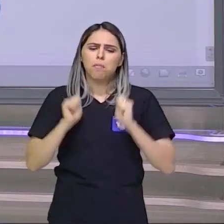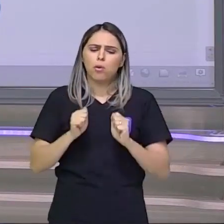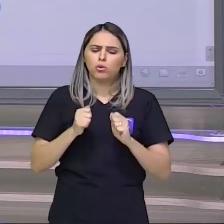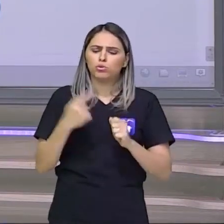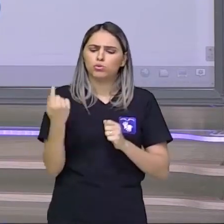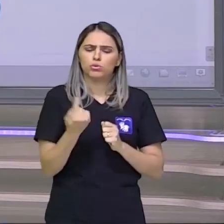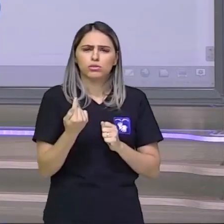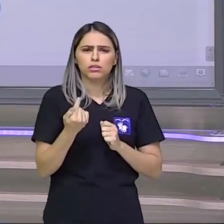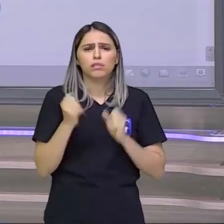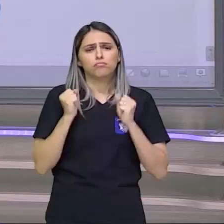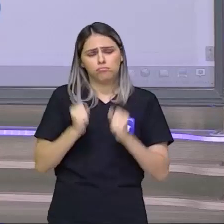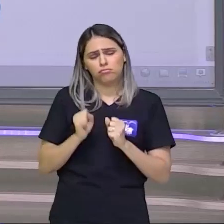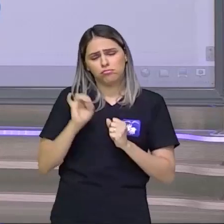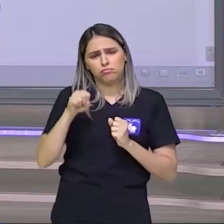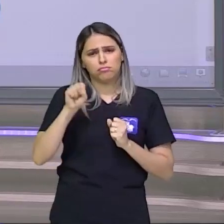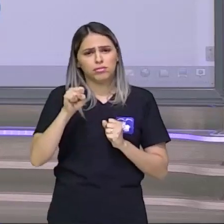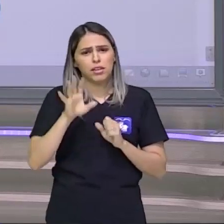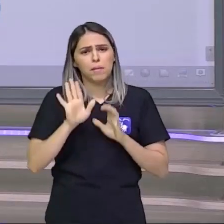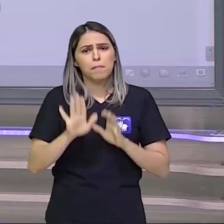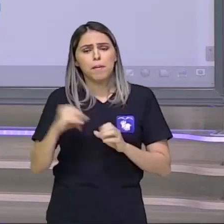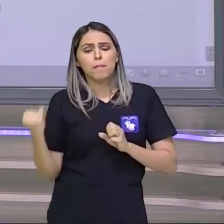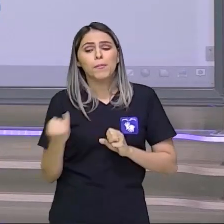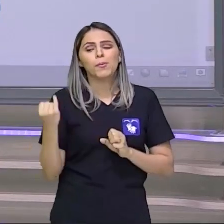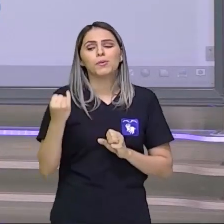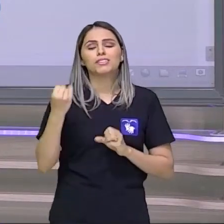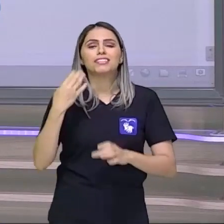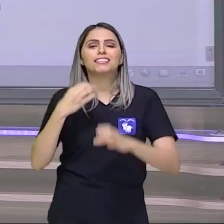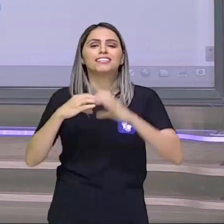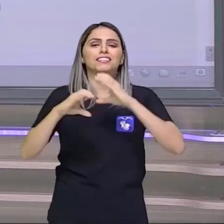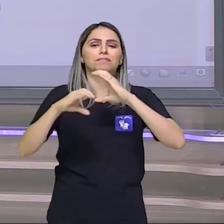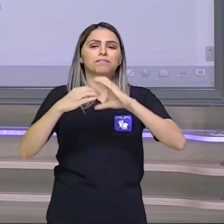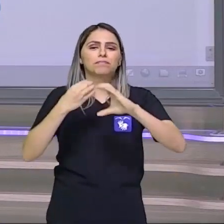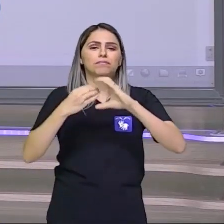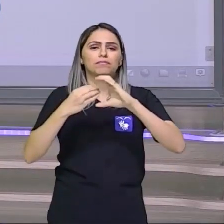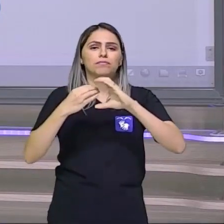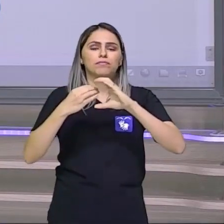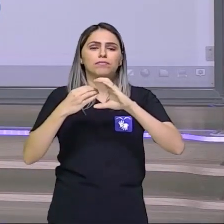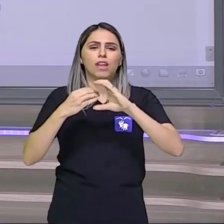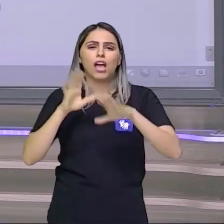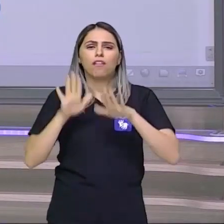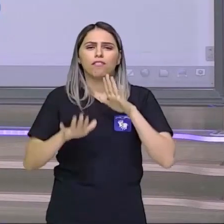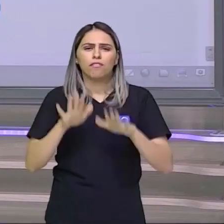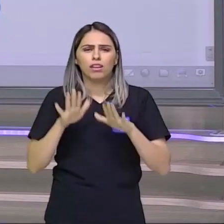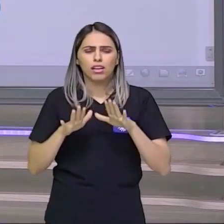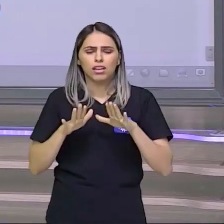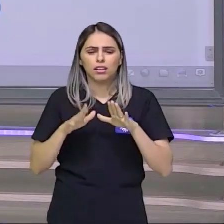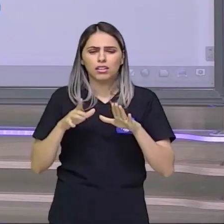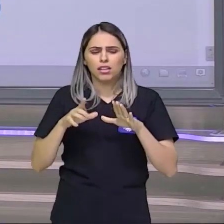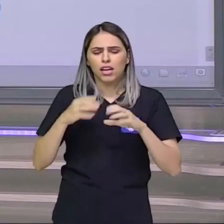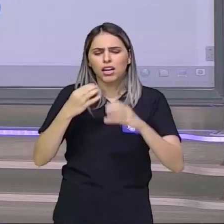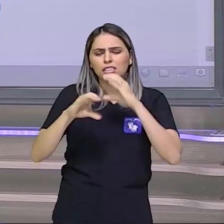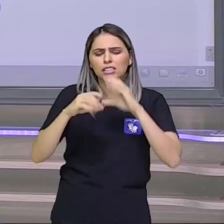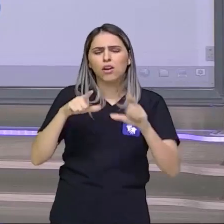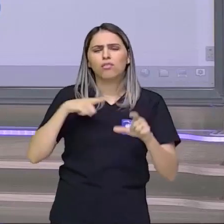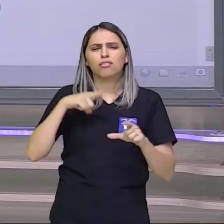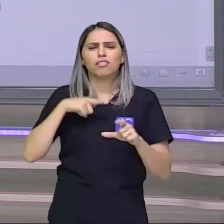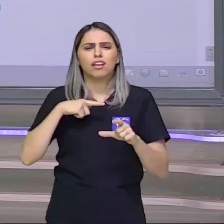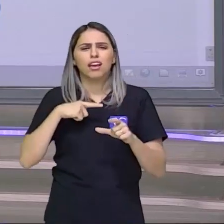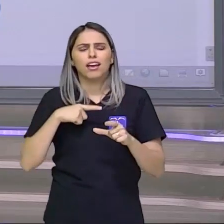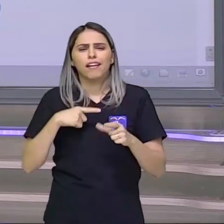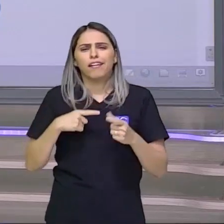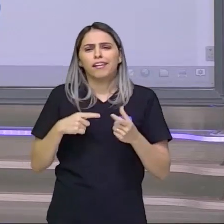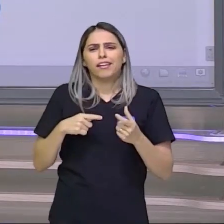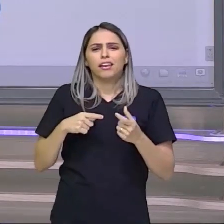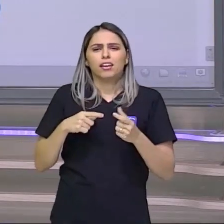Pode, contanto que eu cante. Mas, geralmente, as canções, ela tem instrumentos. Por exemplo, o